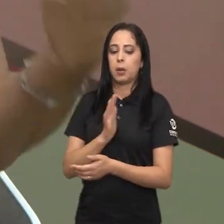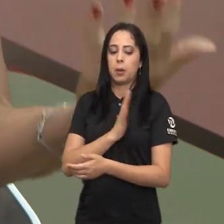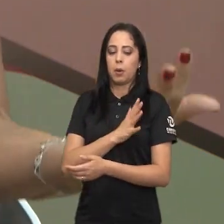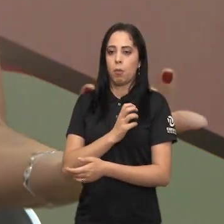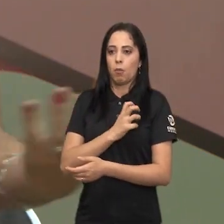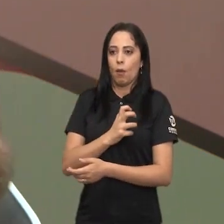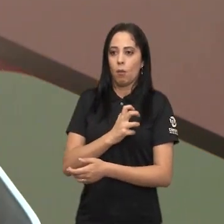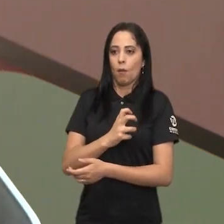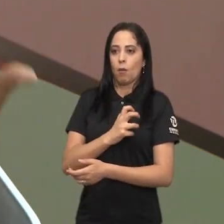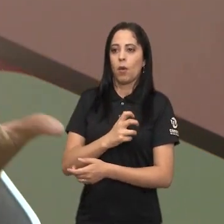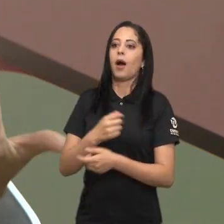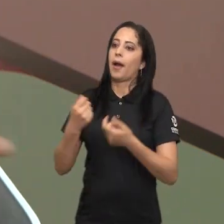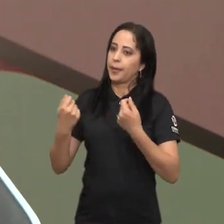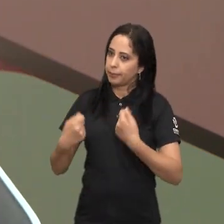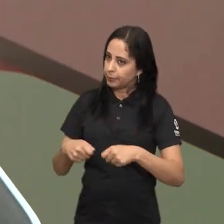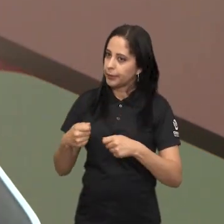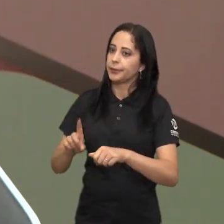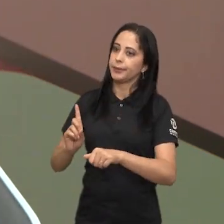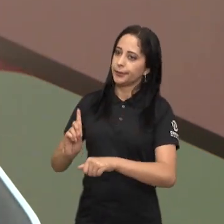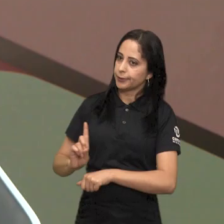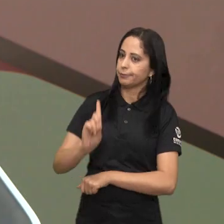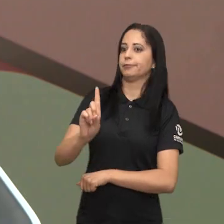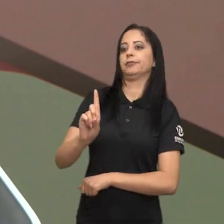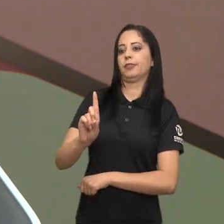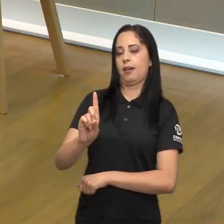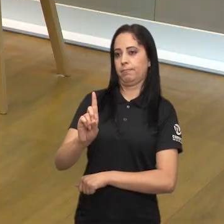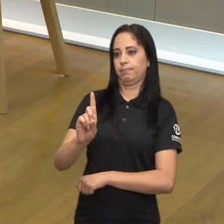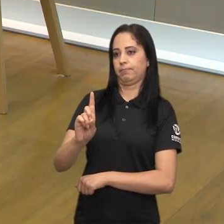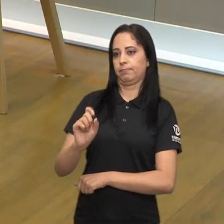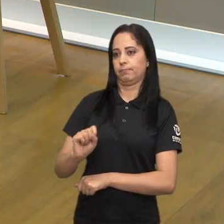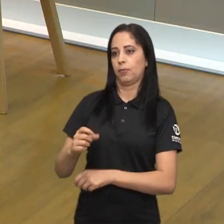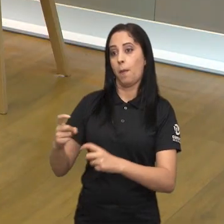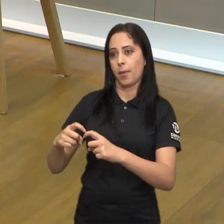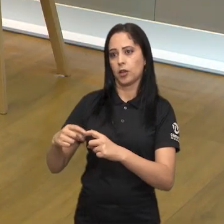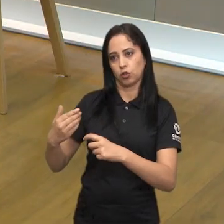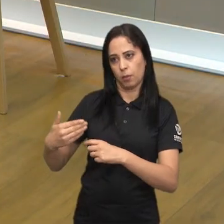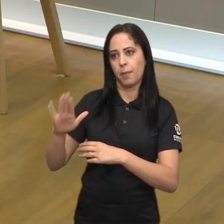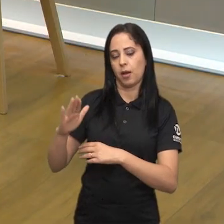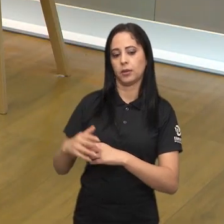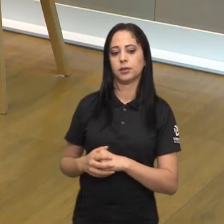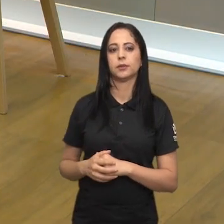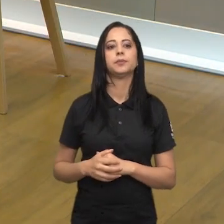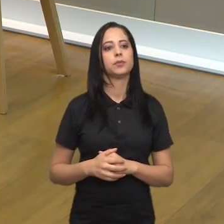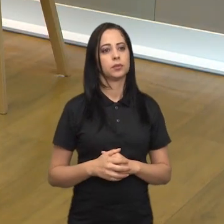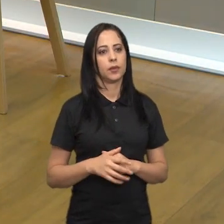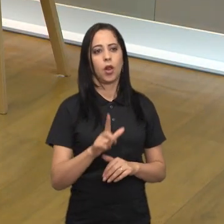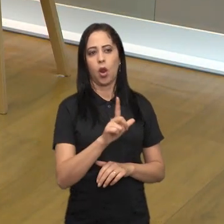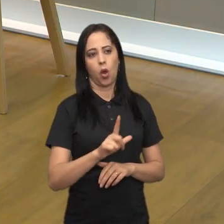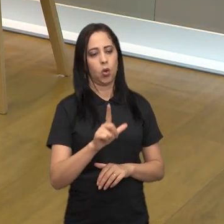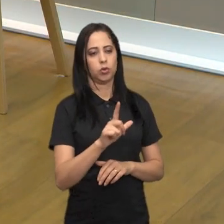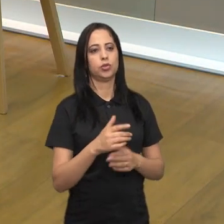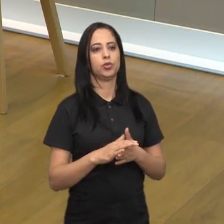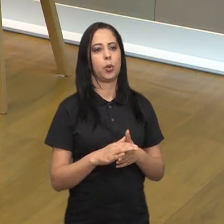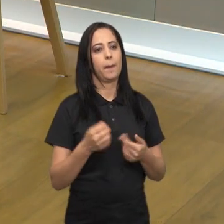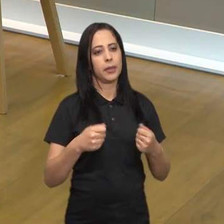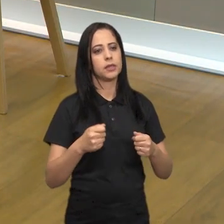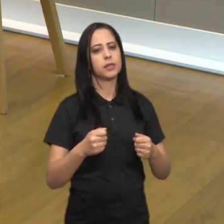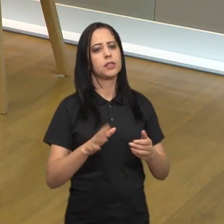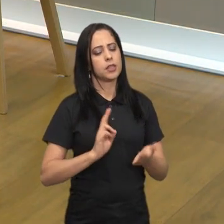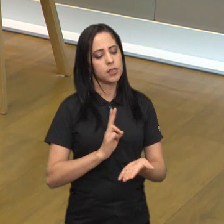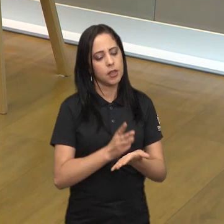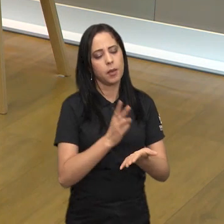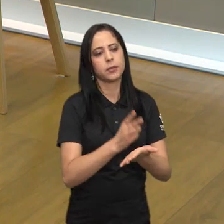acompanhamento, uma arritmia, aí vale mais a pena ficar mais atenta. Ficar mais atenta. Na verdade, isso vale para a vida inteira, né, doutora? Não só na fase